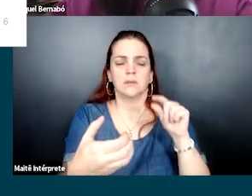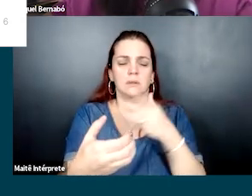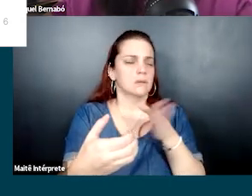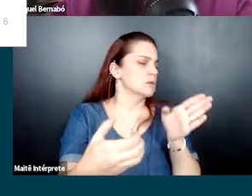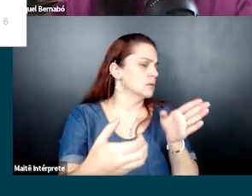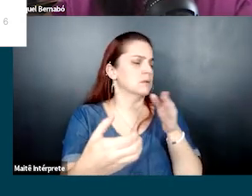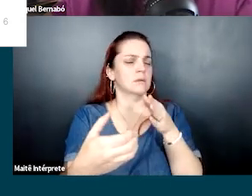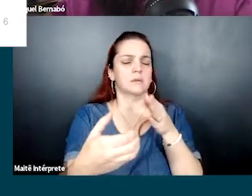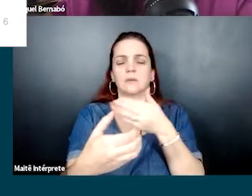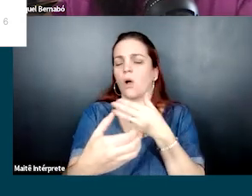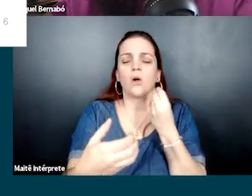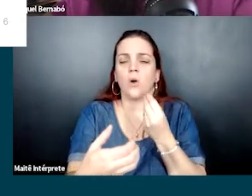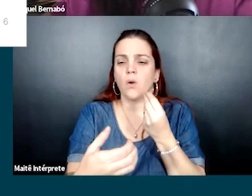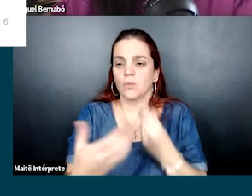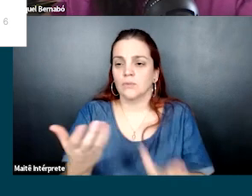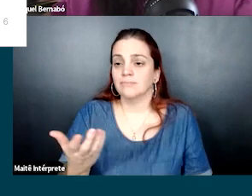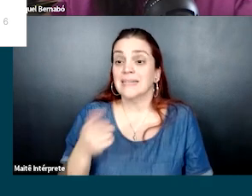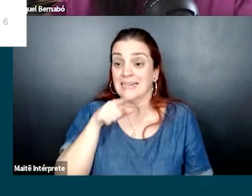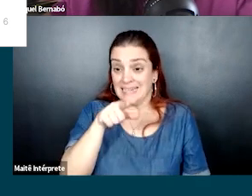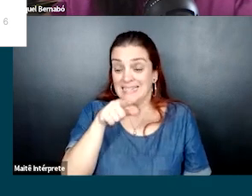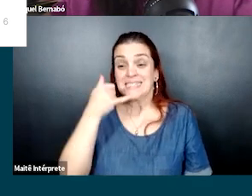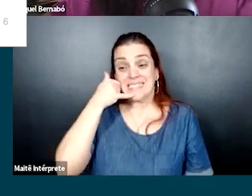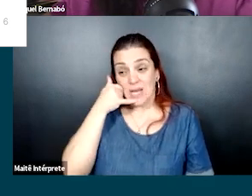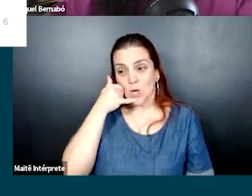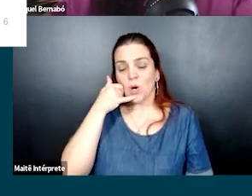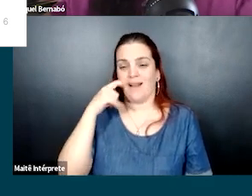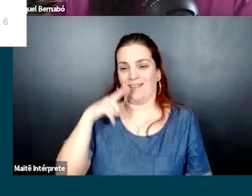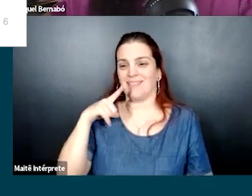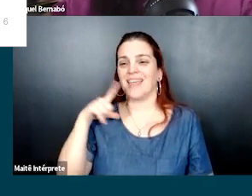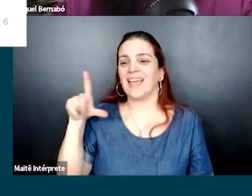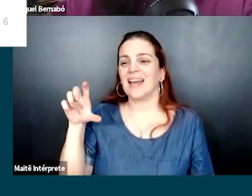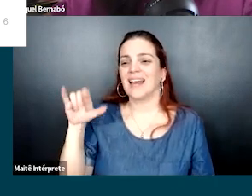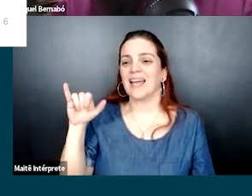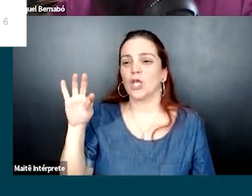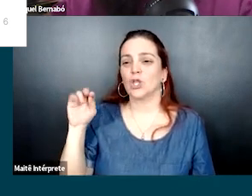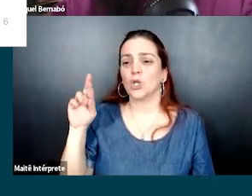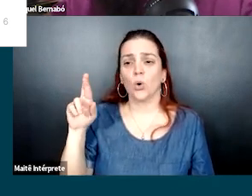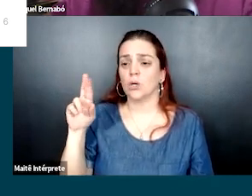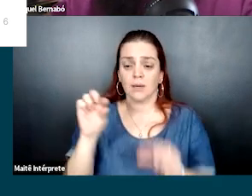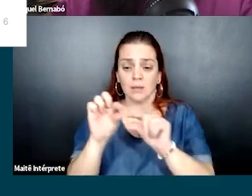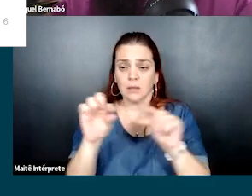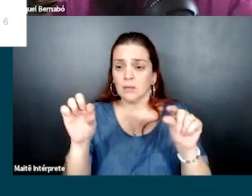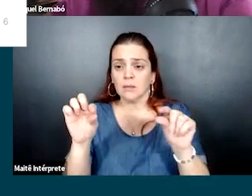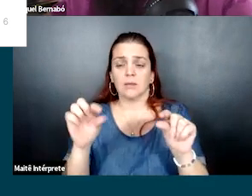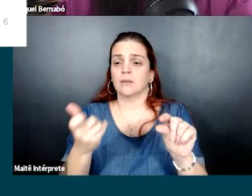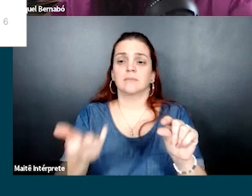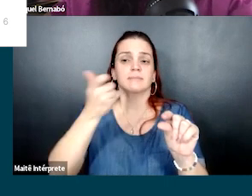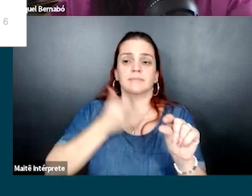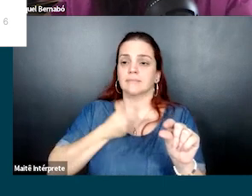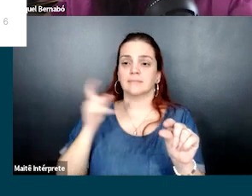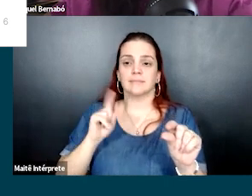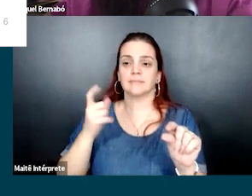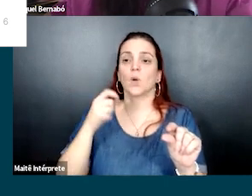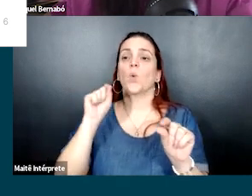exemplo? O celular, ele não tinha uma funcionalidade, mesmo com o leitor de tela das pessoas que não enxergavam, ele não dava